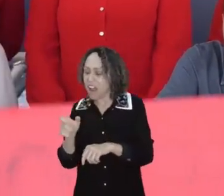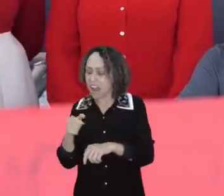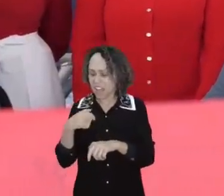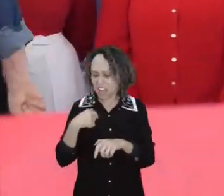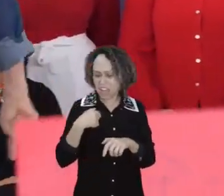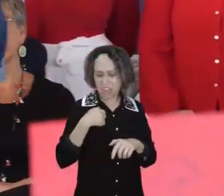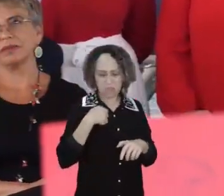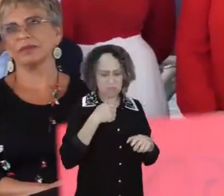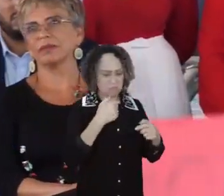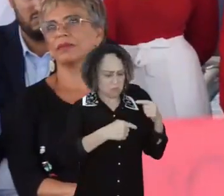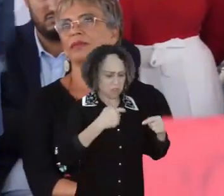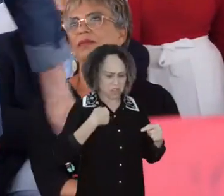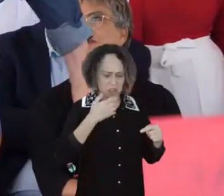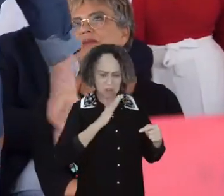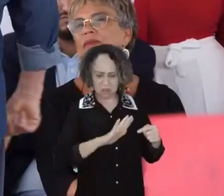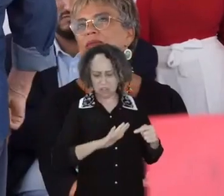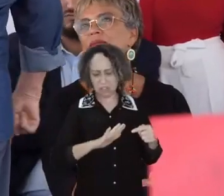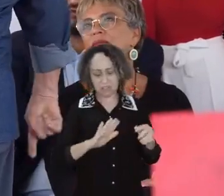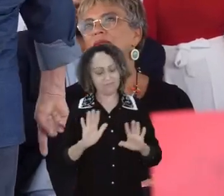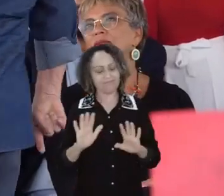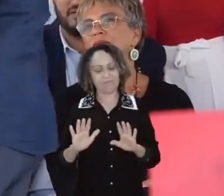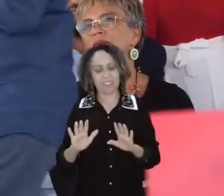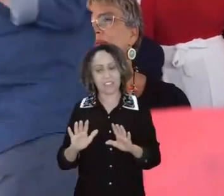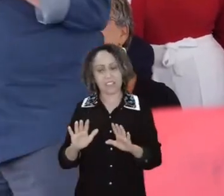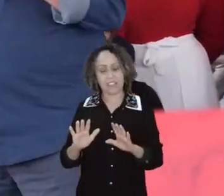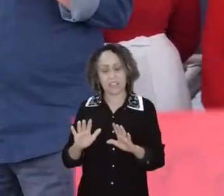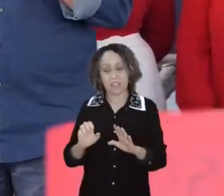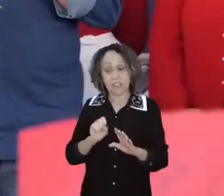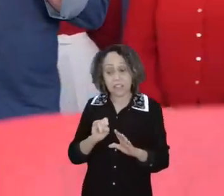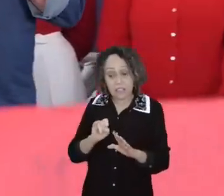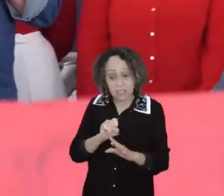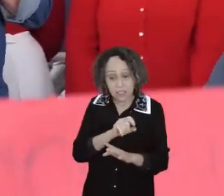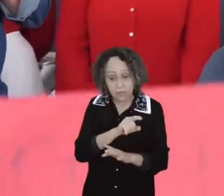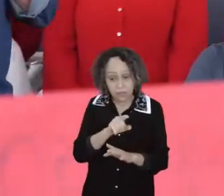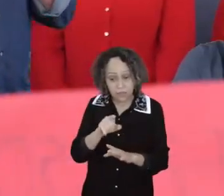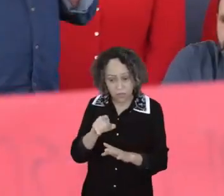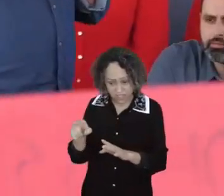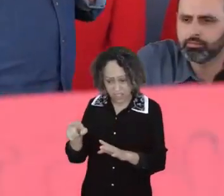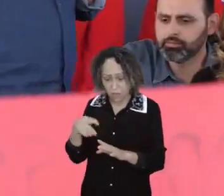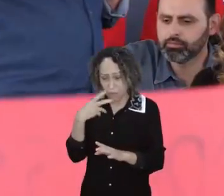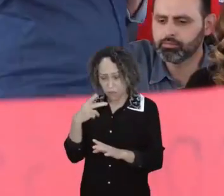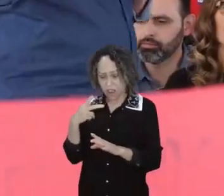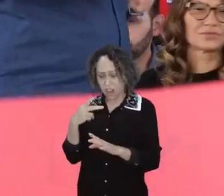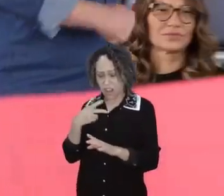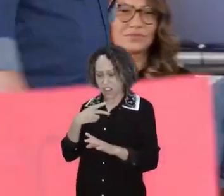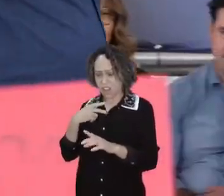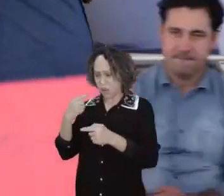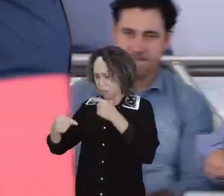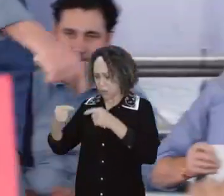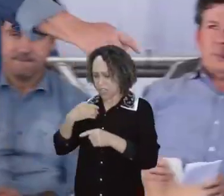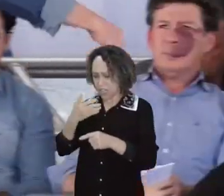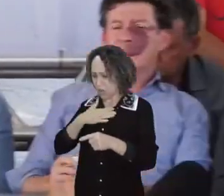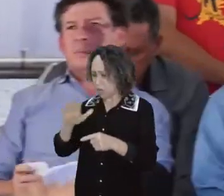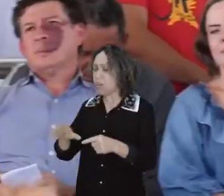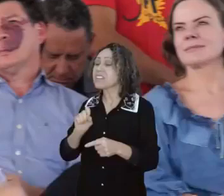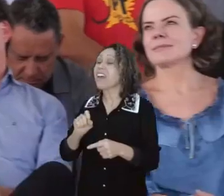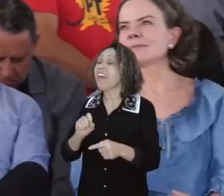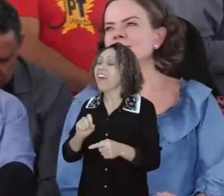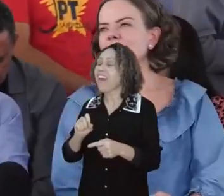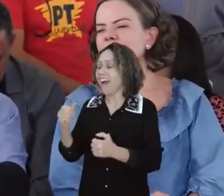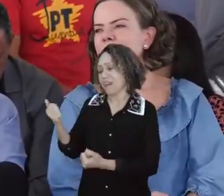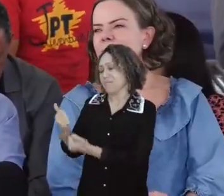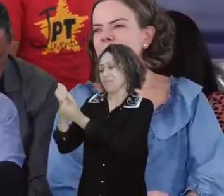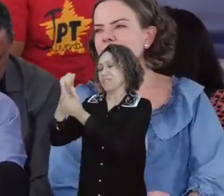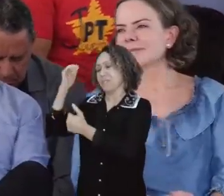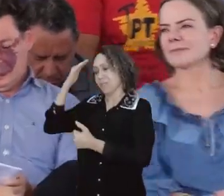pare eleitoralmente um Bolsonaro. Se você não gosta de política, se você acha que eu não presto, se você acha que a